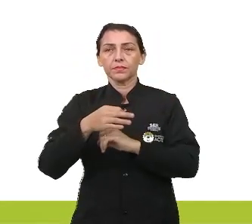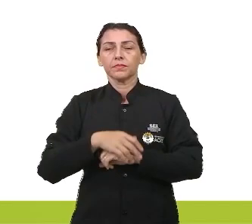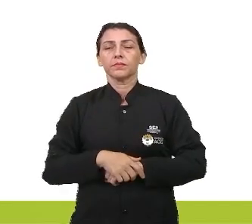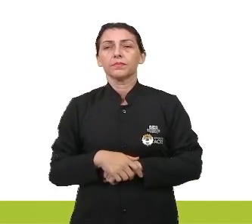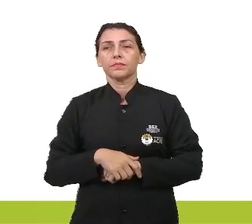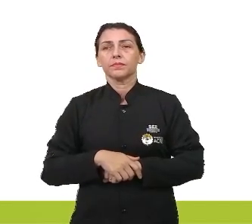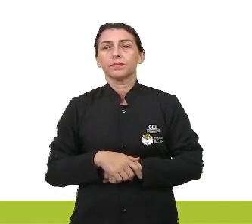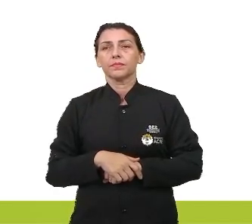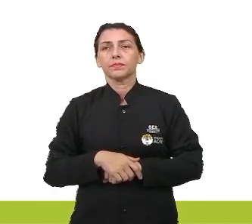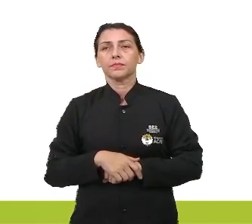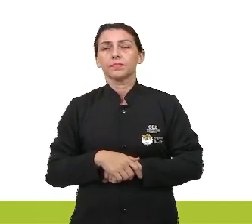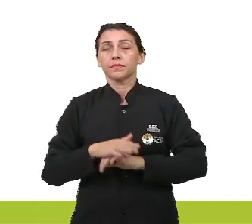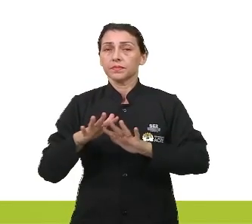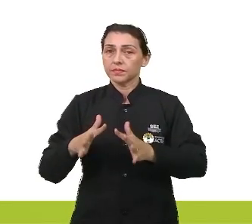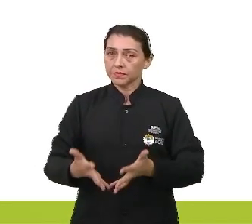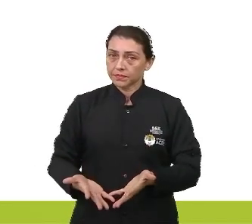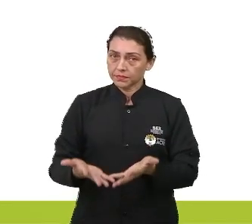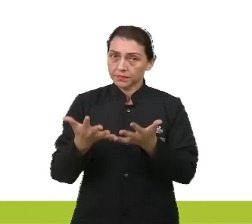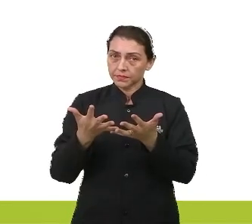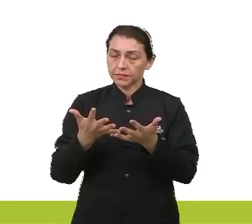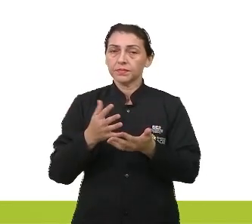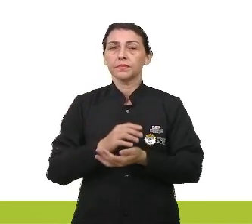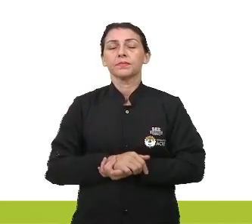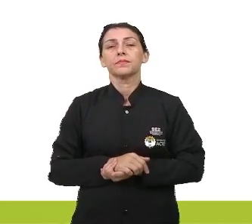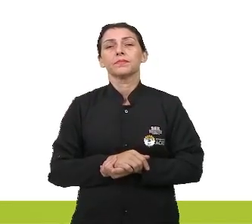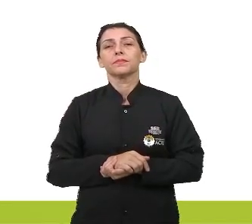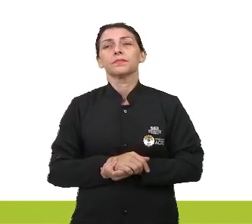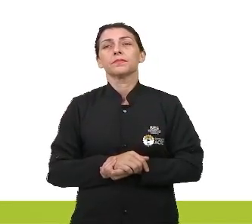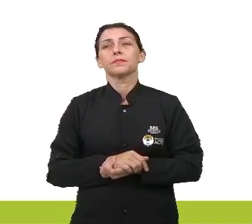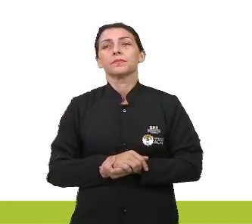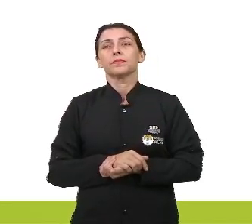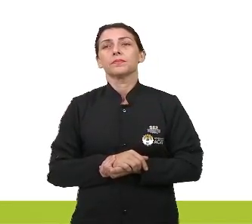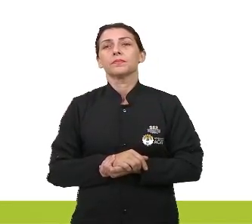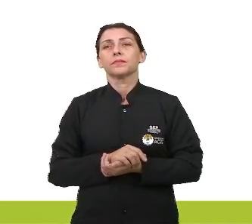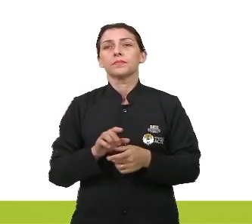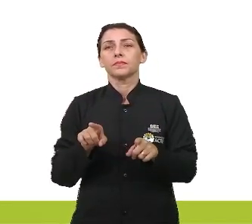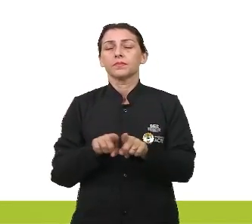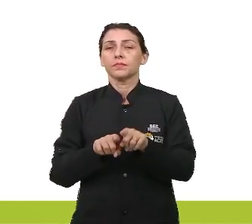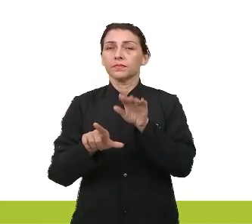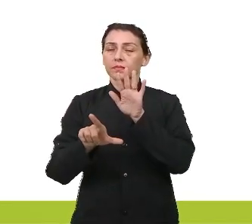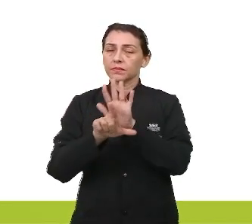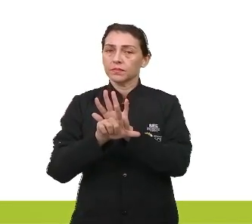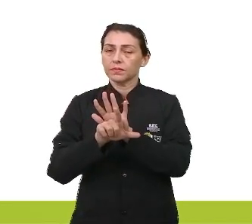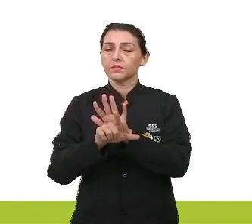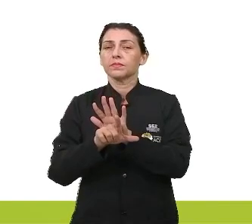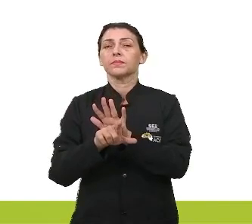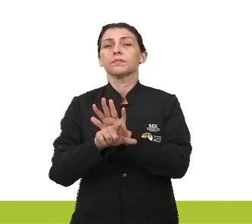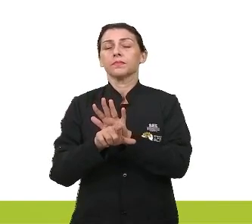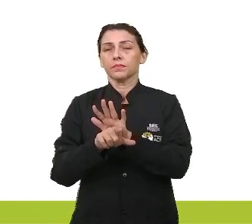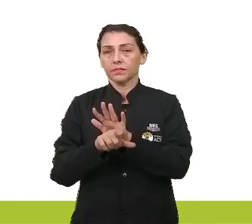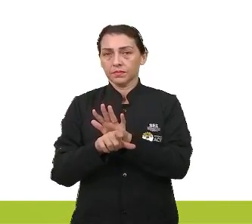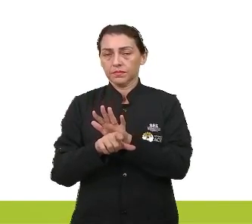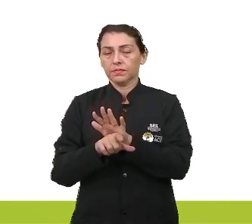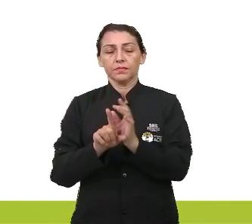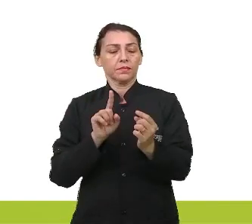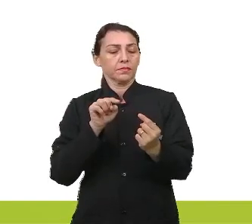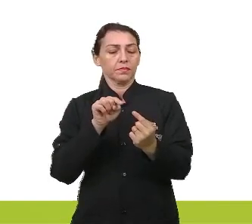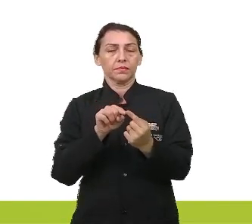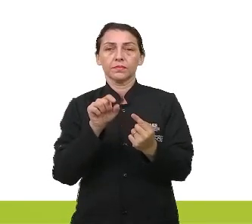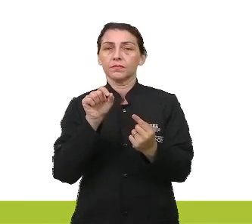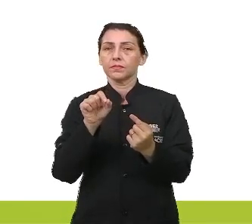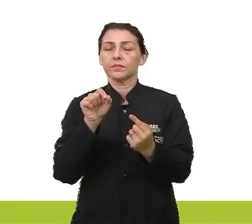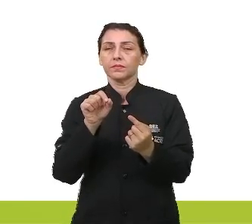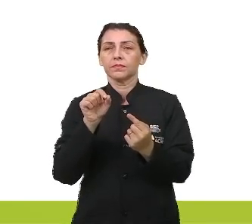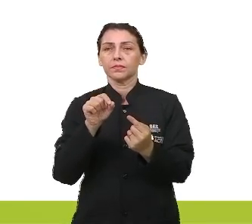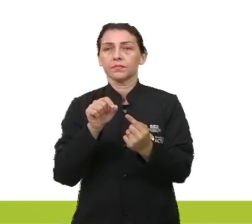meio de quê? De incentivos e pelo exercício das leis, esse é o meio. A fim de quê? A